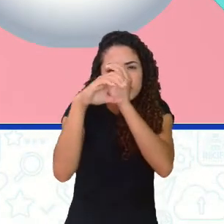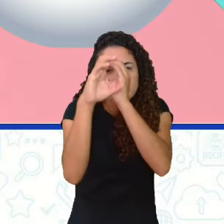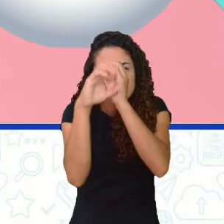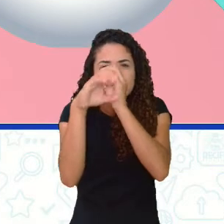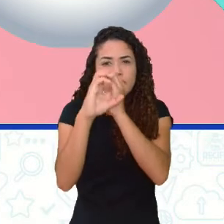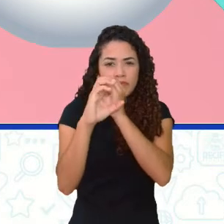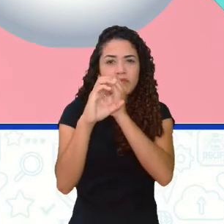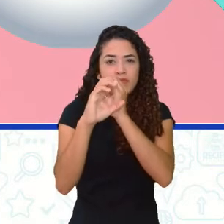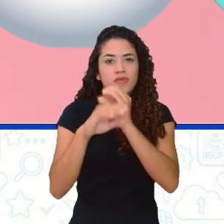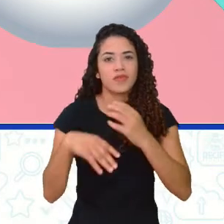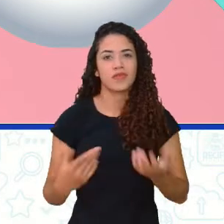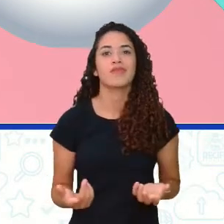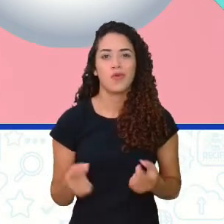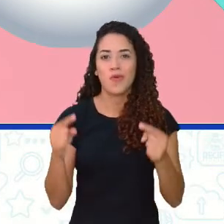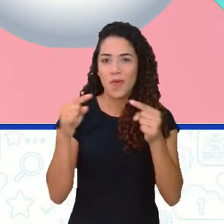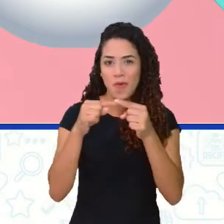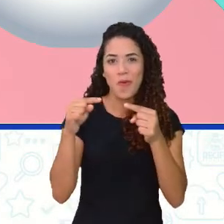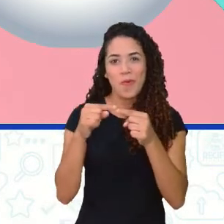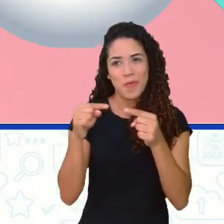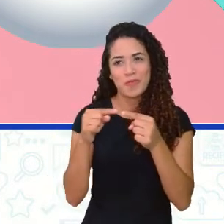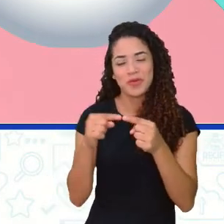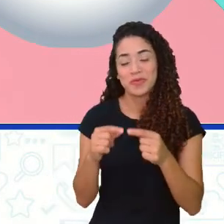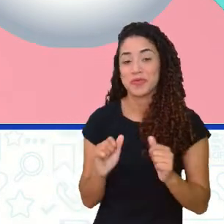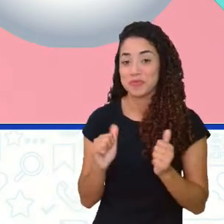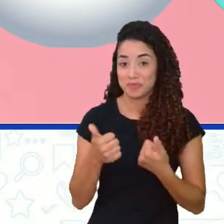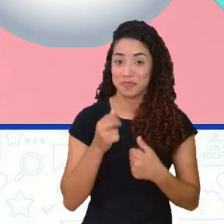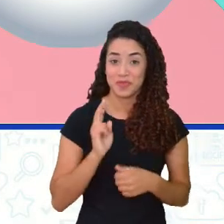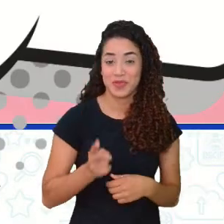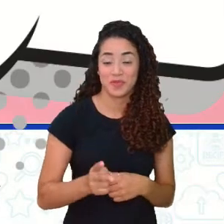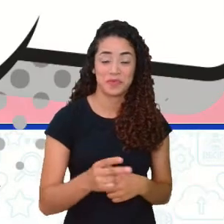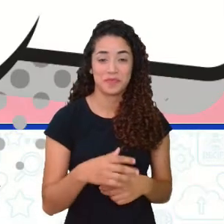mostrar, falar sobre isso. Vamos continuar.